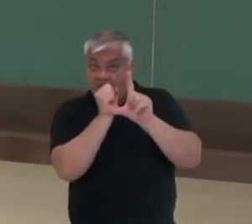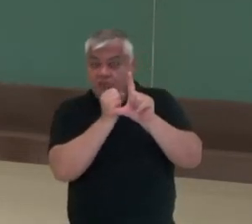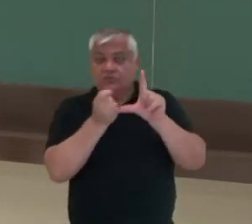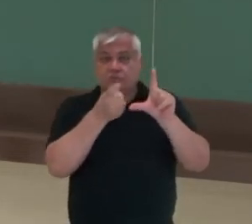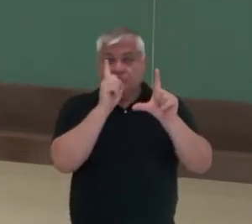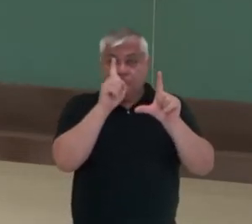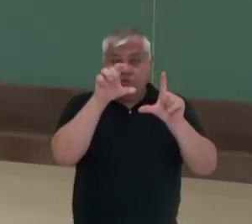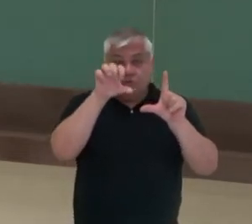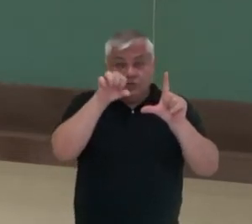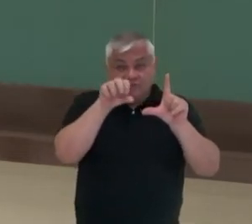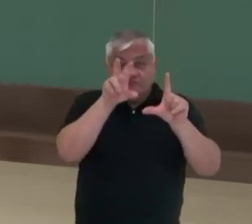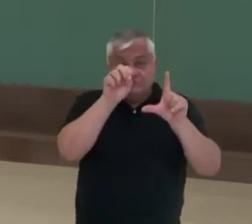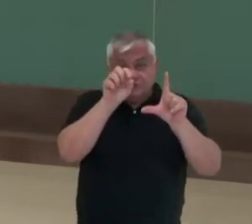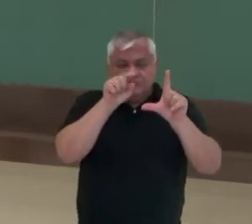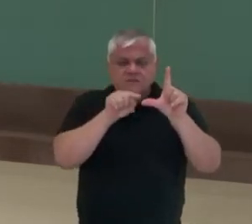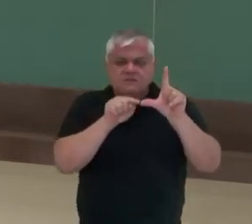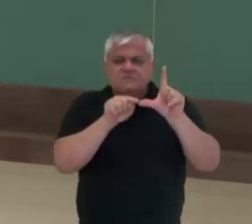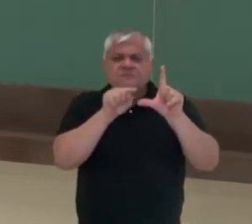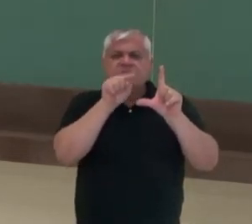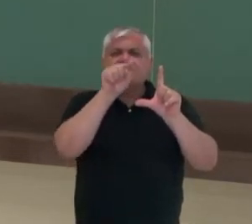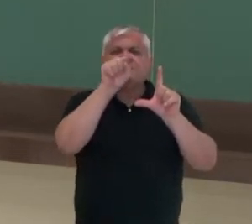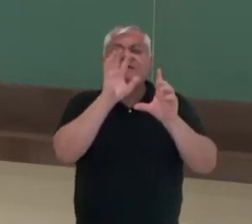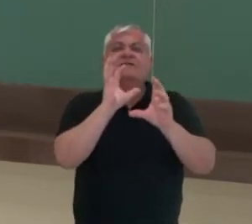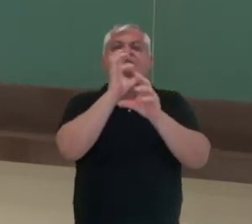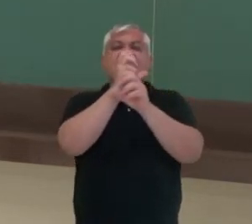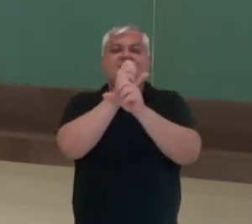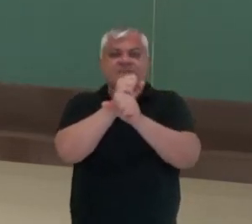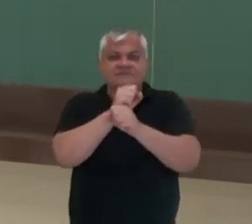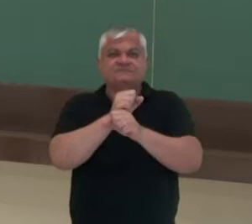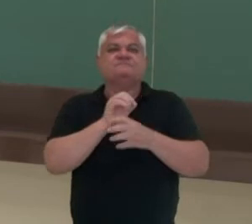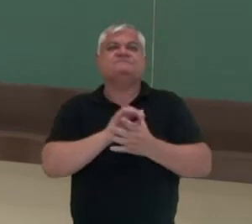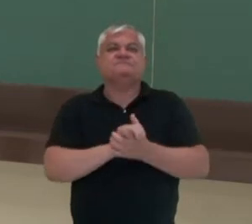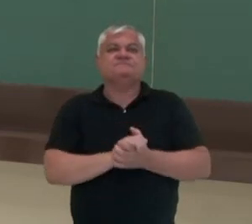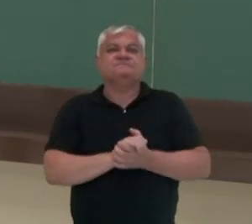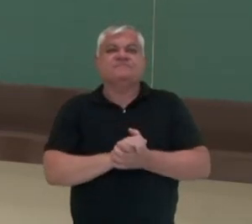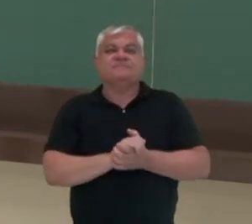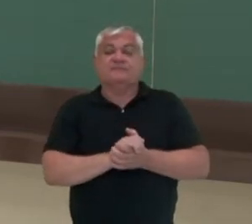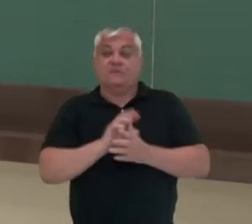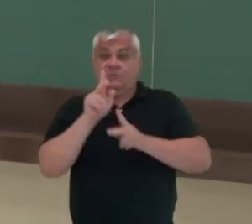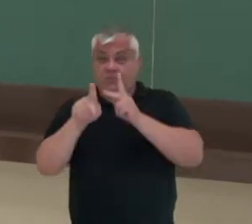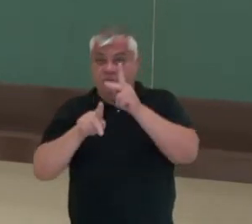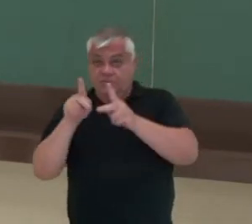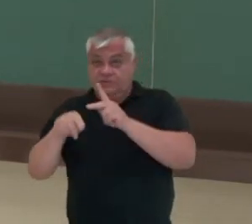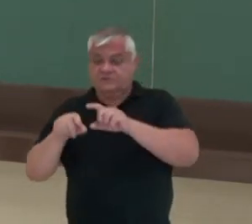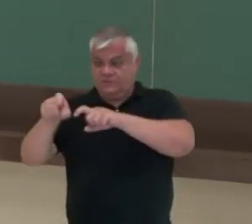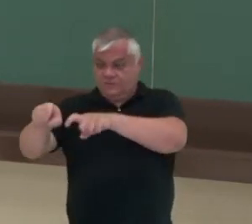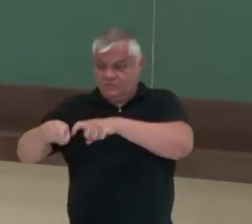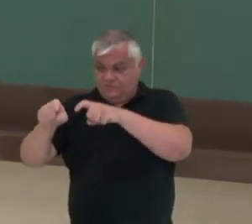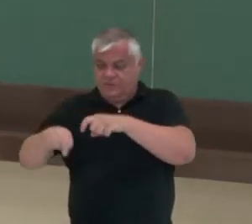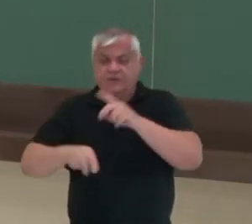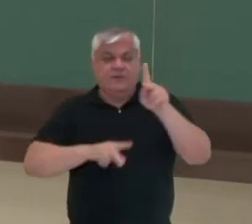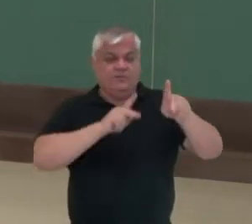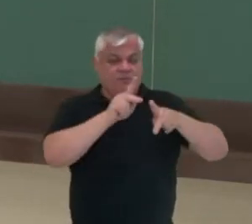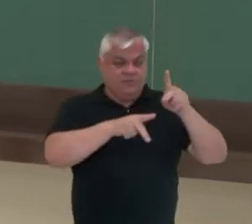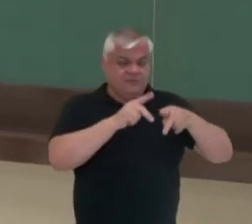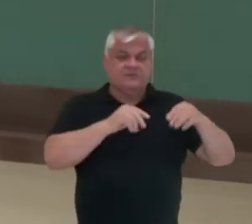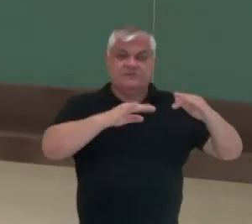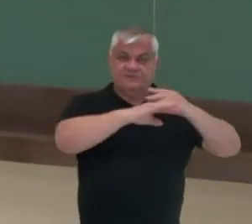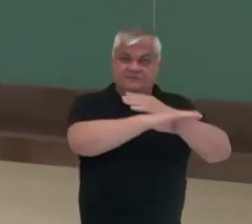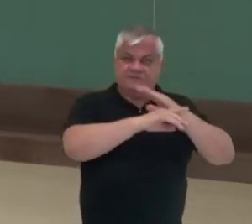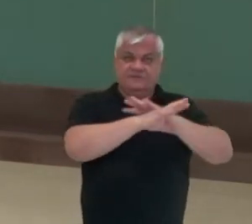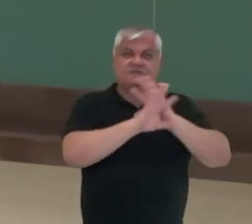população urbana com a população rural, fazer uma soma, né? Então, junta lá, né? As duas, somando, né? Nós vamos ter ali que